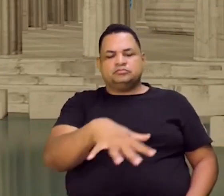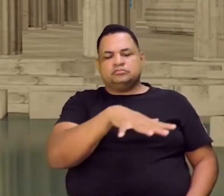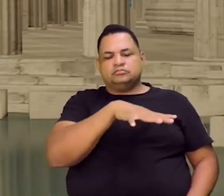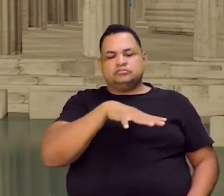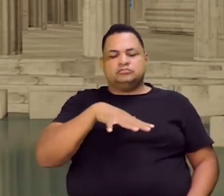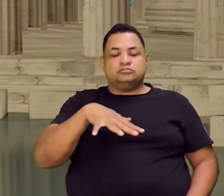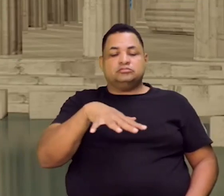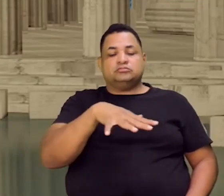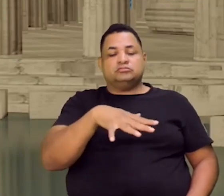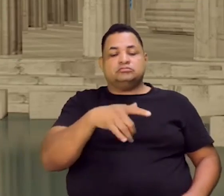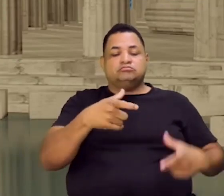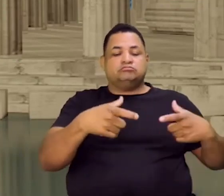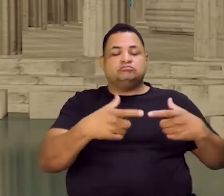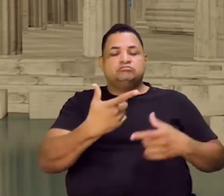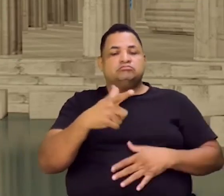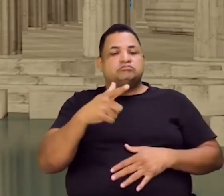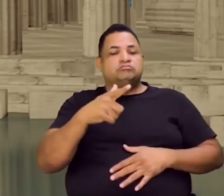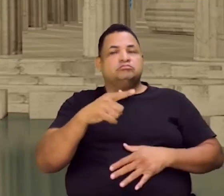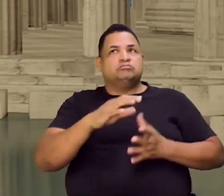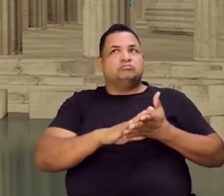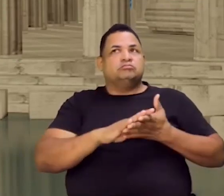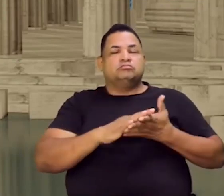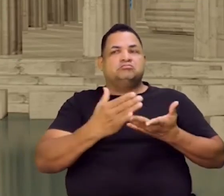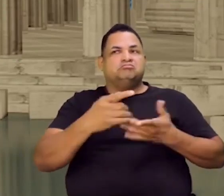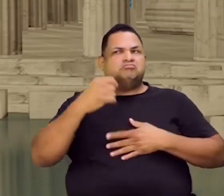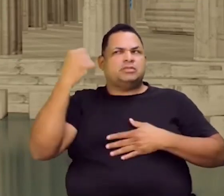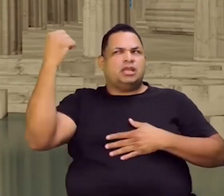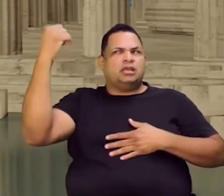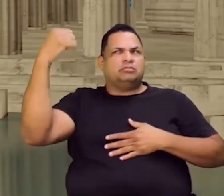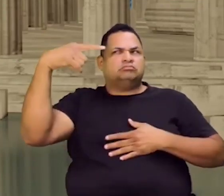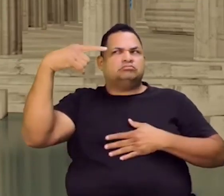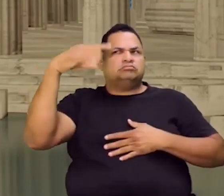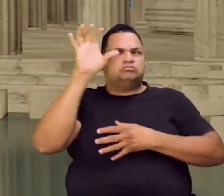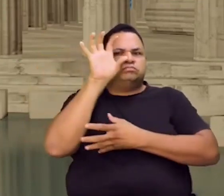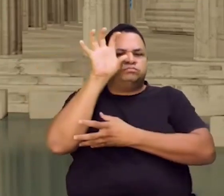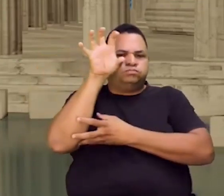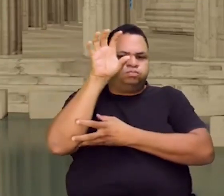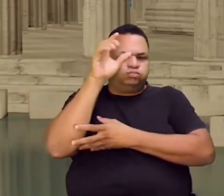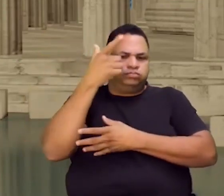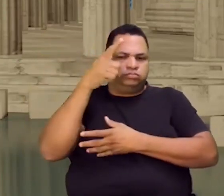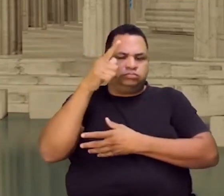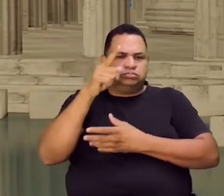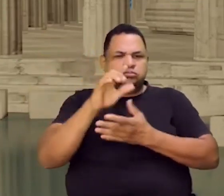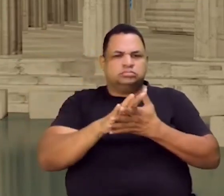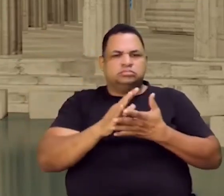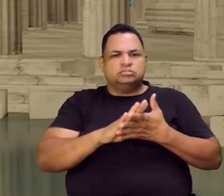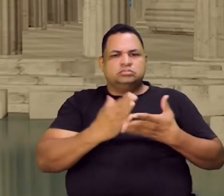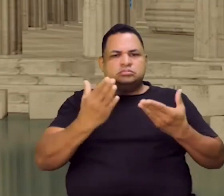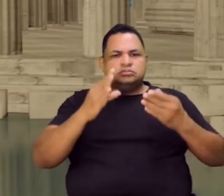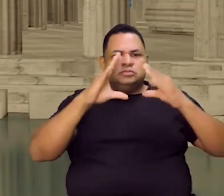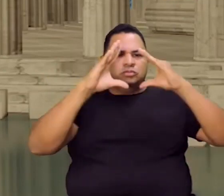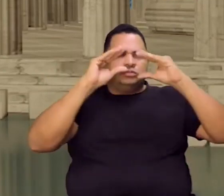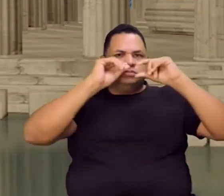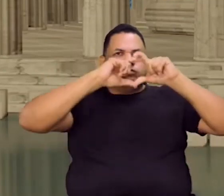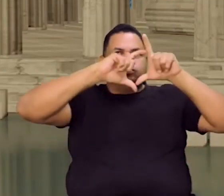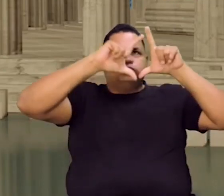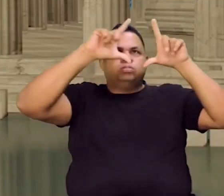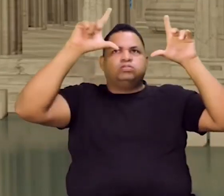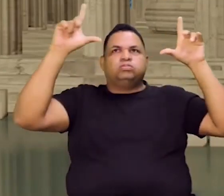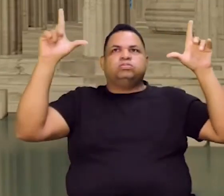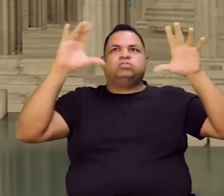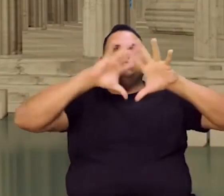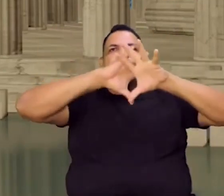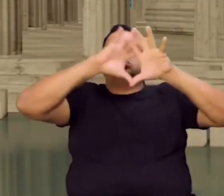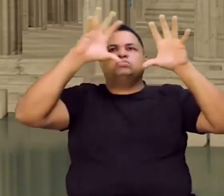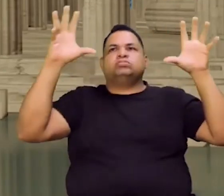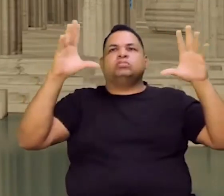muita luz, por exemplo, num sítio, não tem muita luz de poste, etc., ele não ofusca o universo, ou seja, o céu